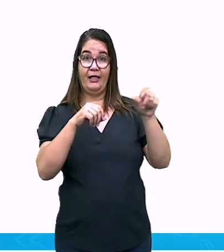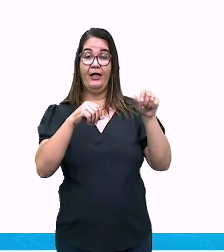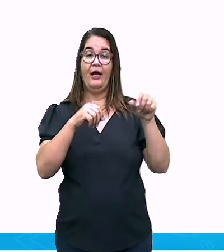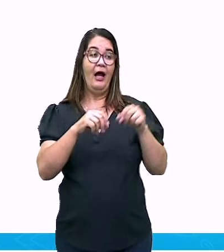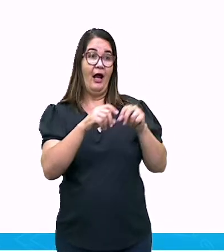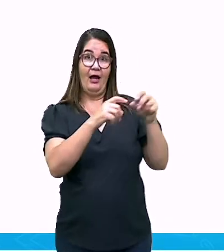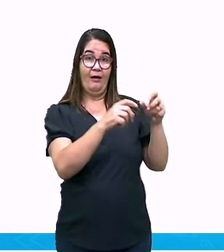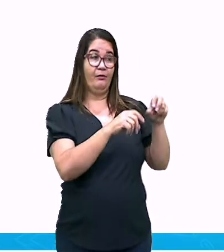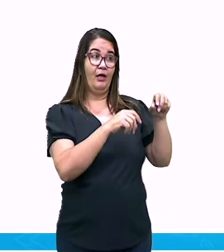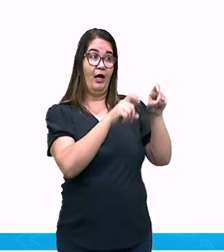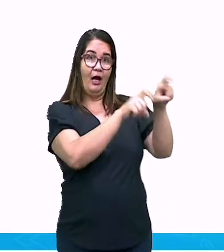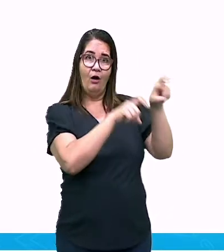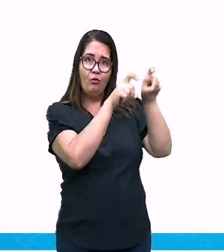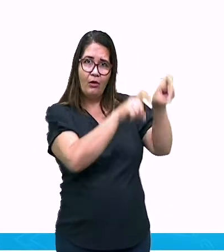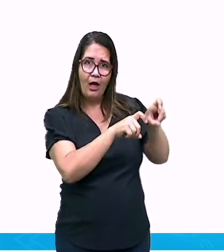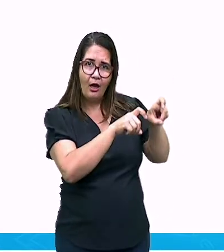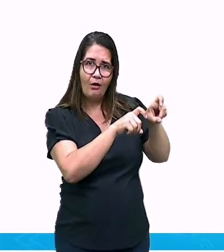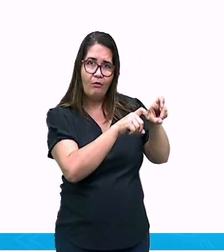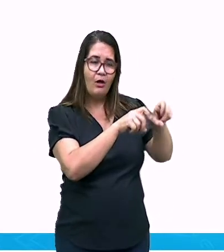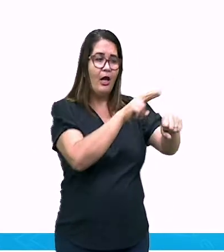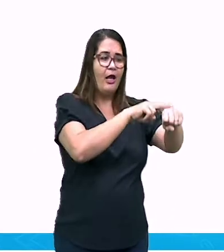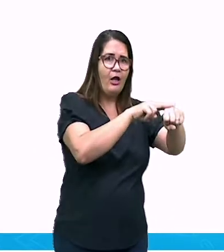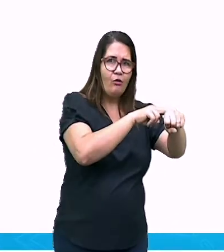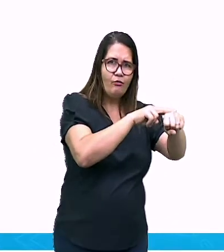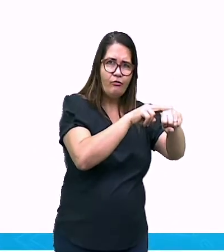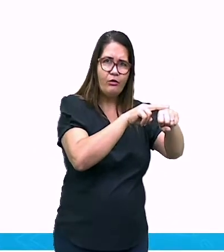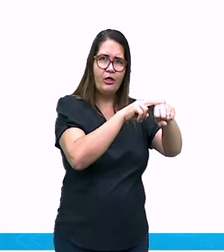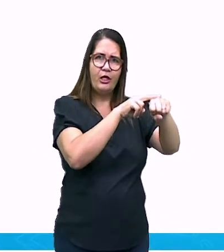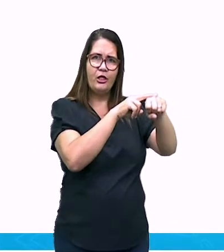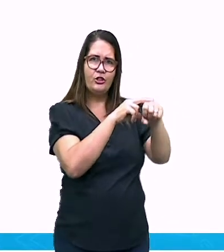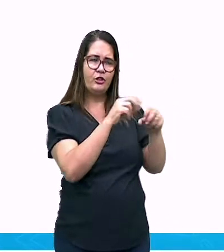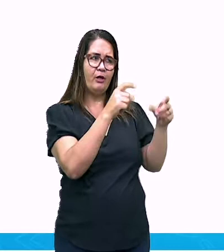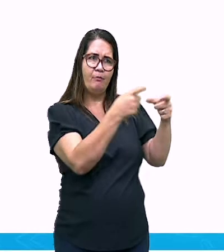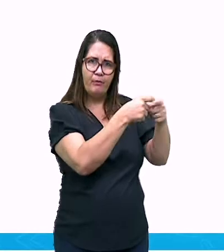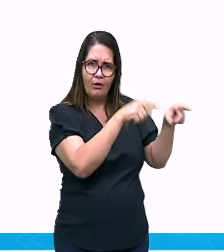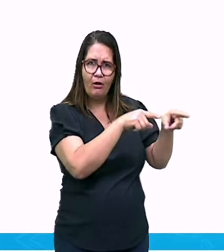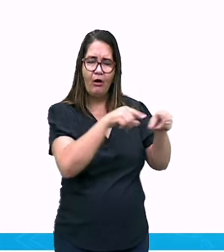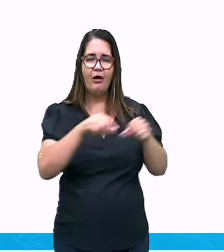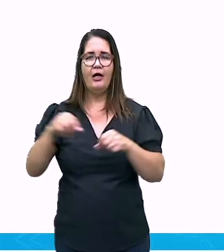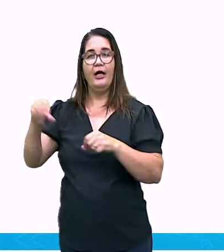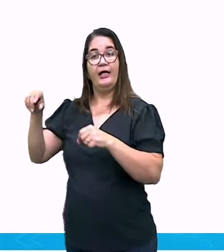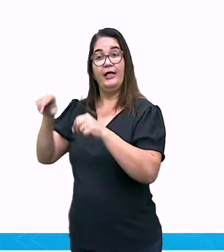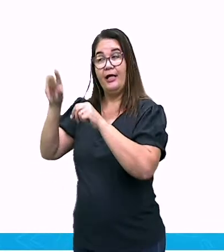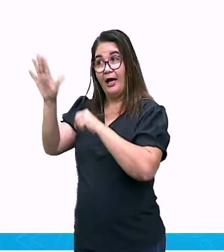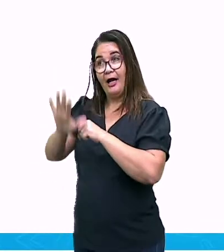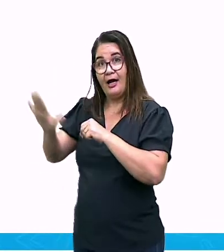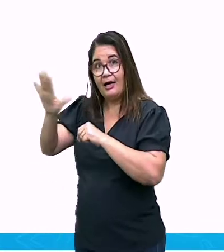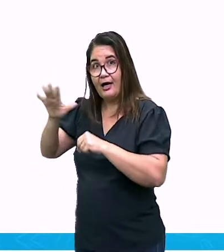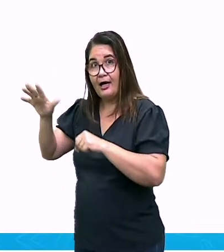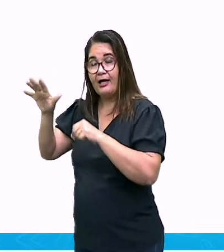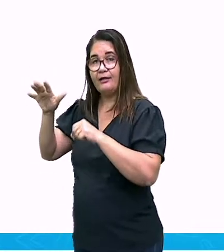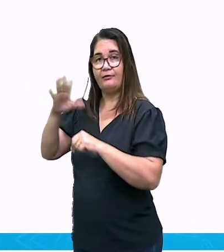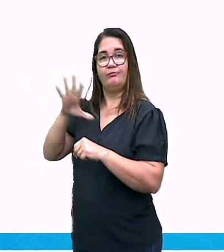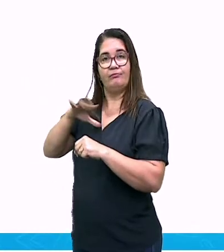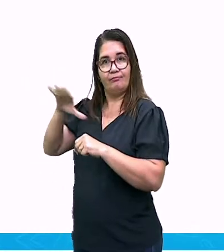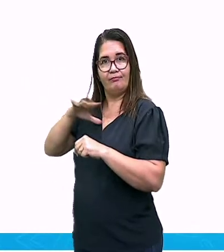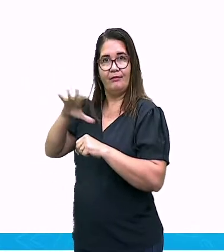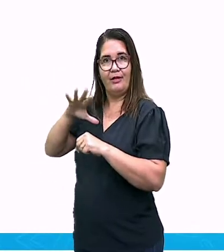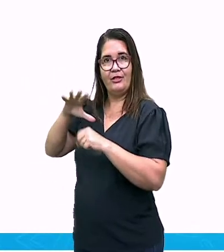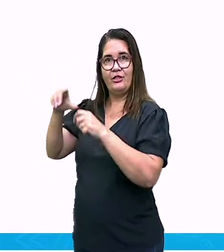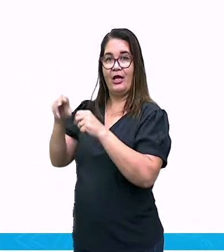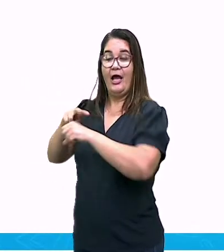claro. Então, zona urbana e zona rural. Mais um exemplo para a gente observar aqui as